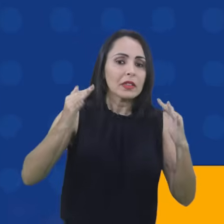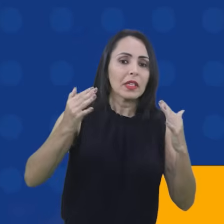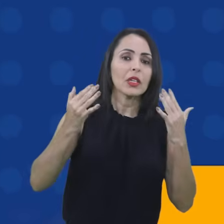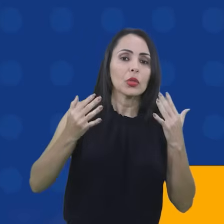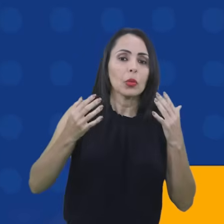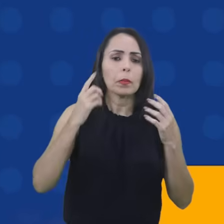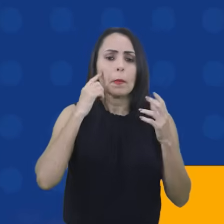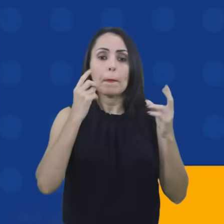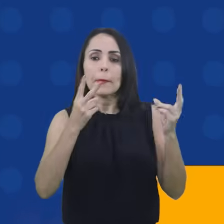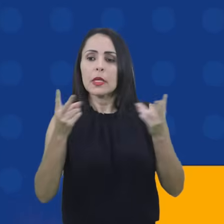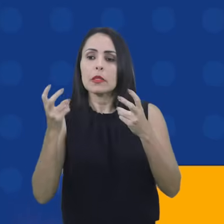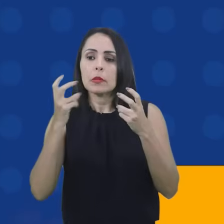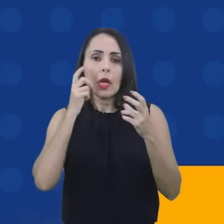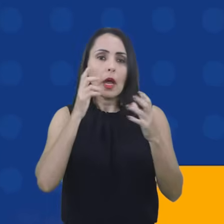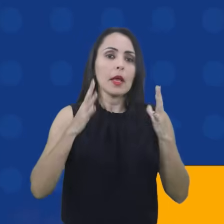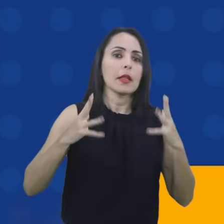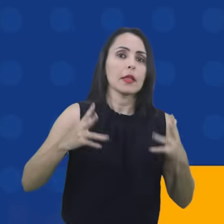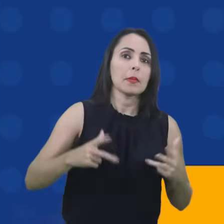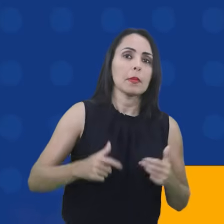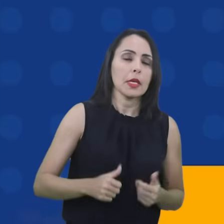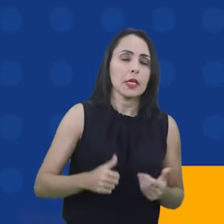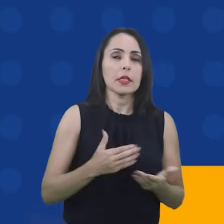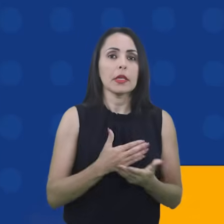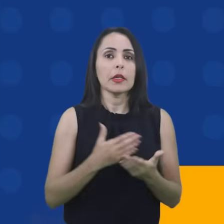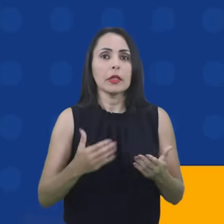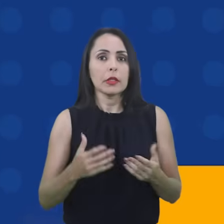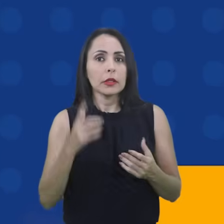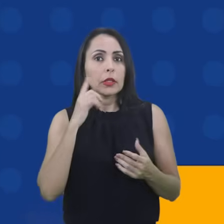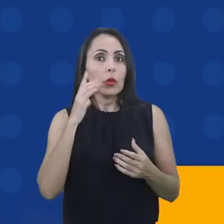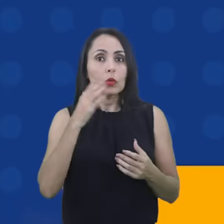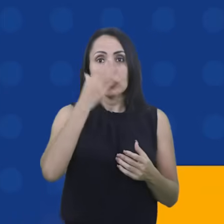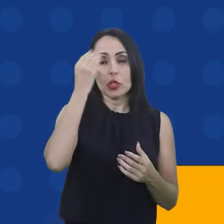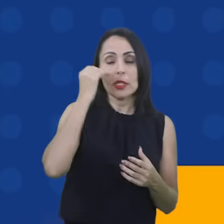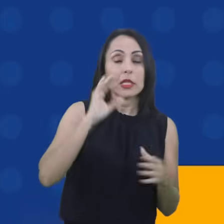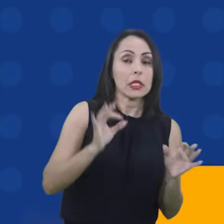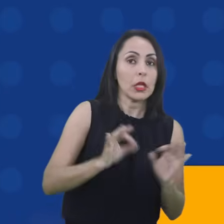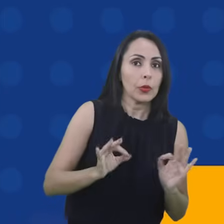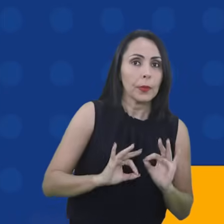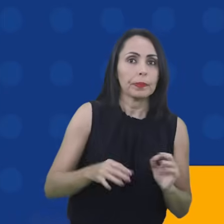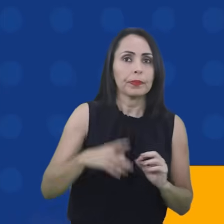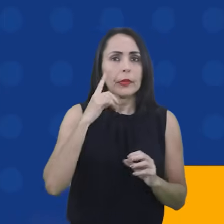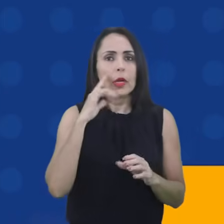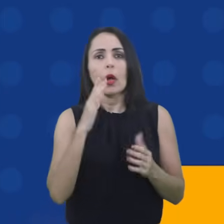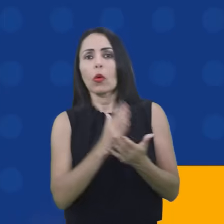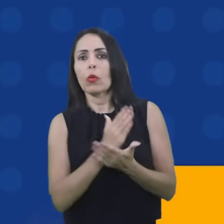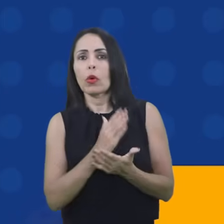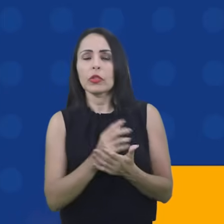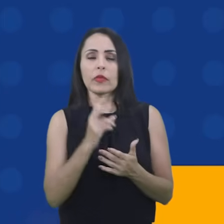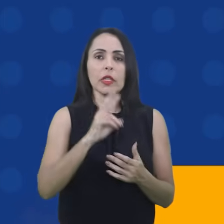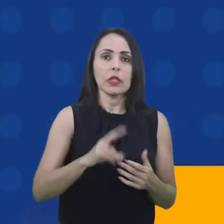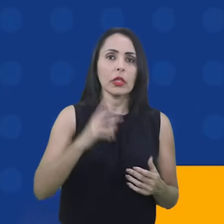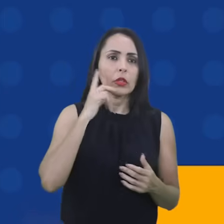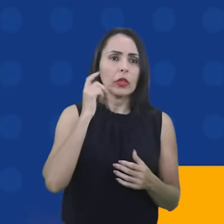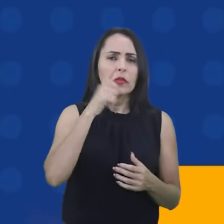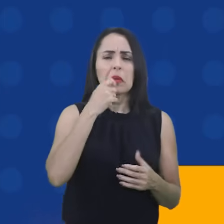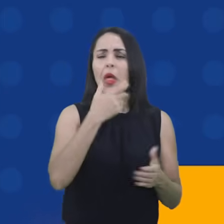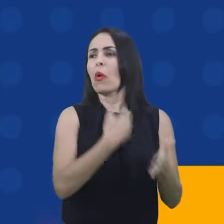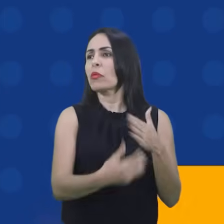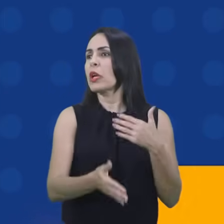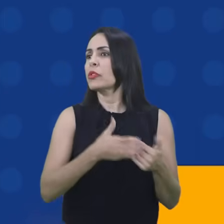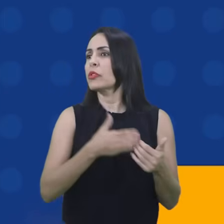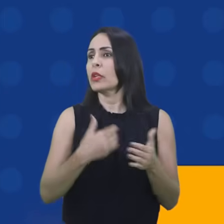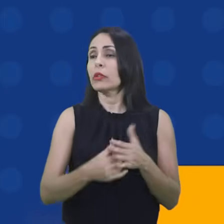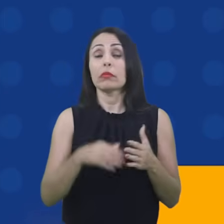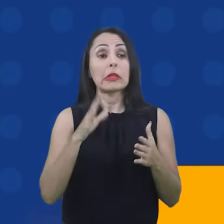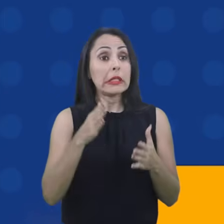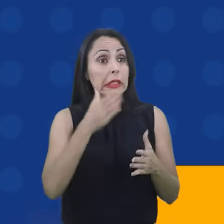fazer a limpeza de todas as faces, né, de não esquecer de nenhuma. Muitas vezes a gente costuma escovar de forma aleatória e